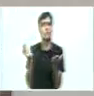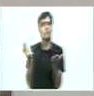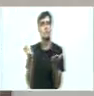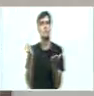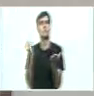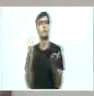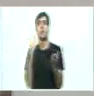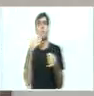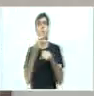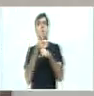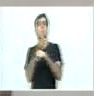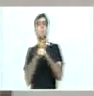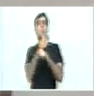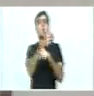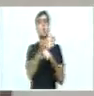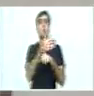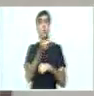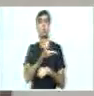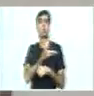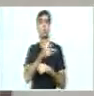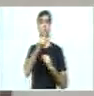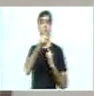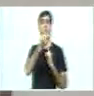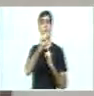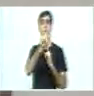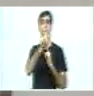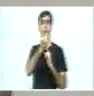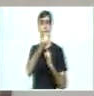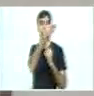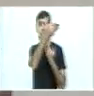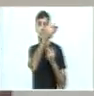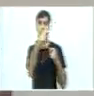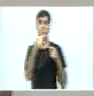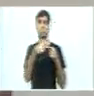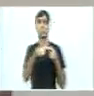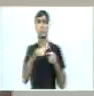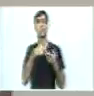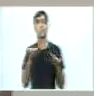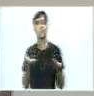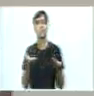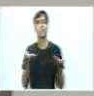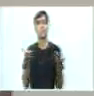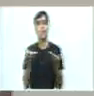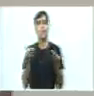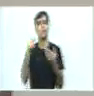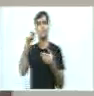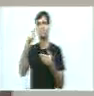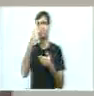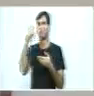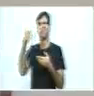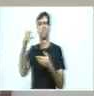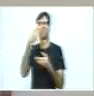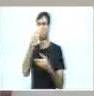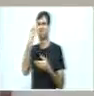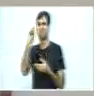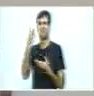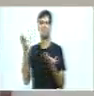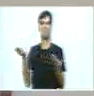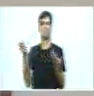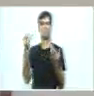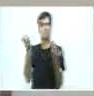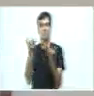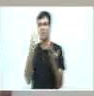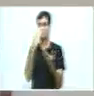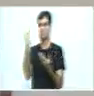ao Papa, porque o Supremo também está totalmente descompromissado com a